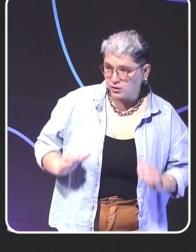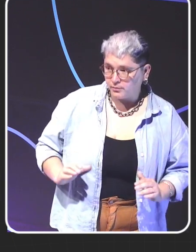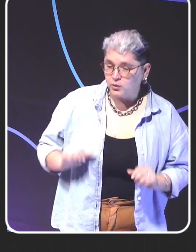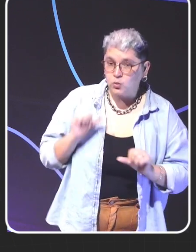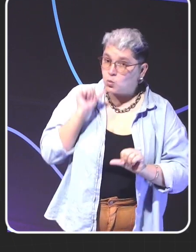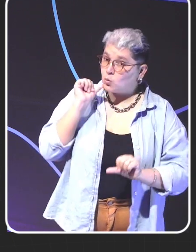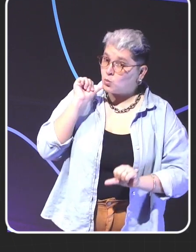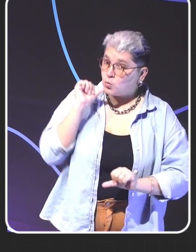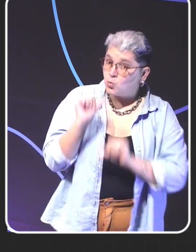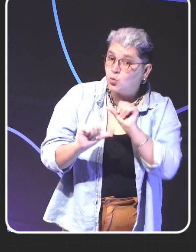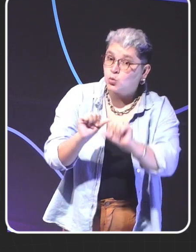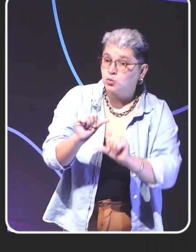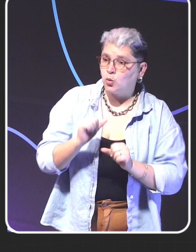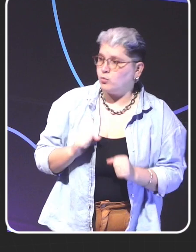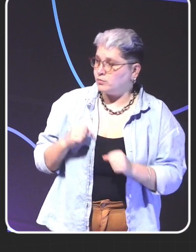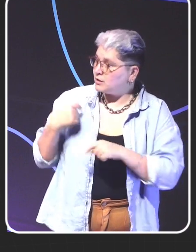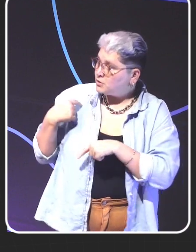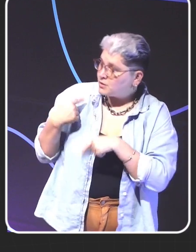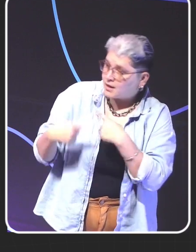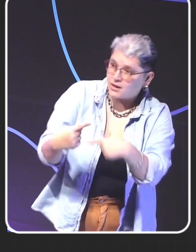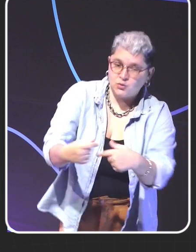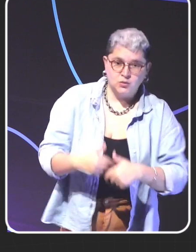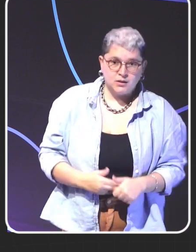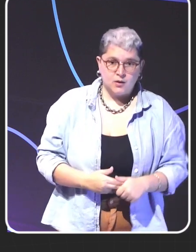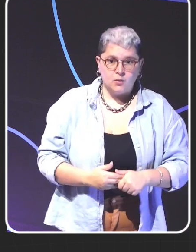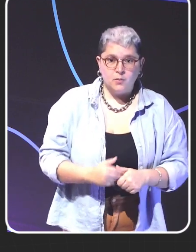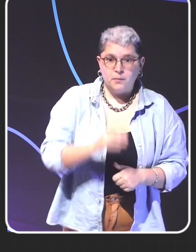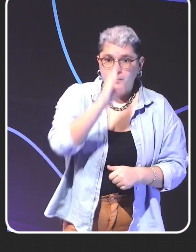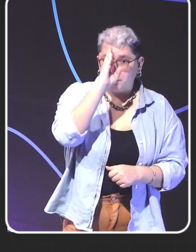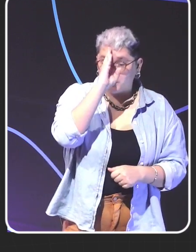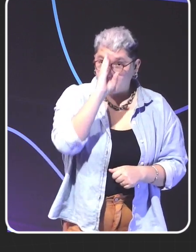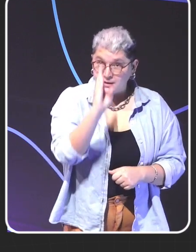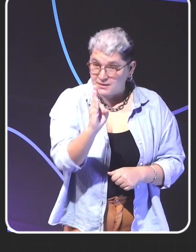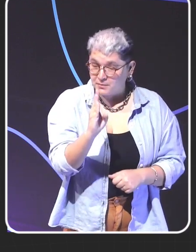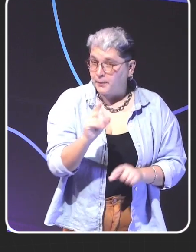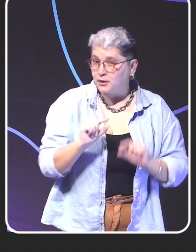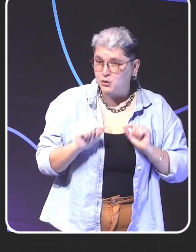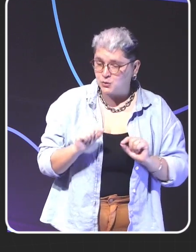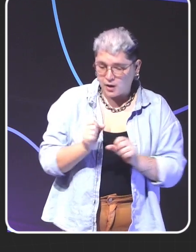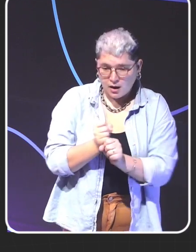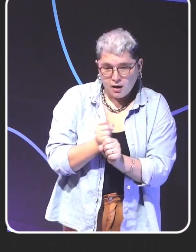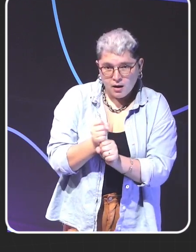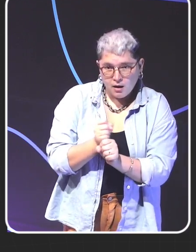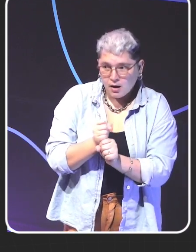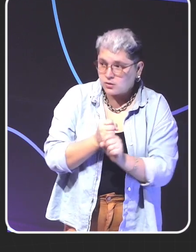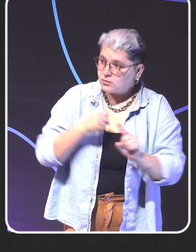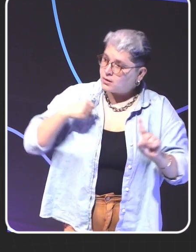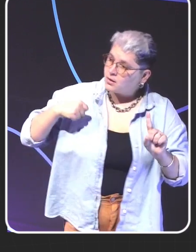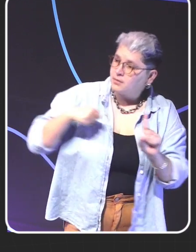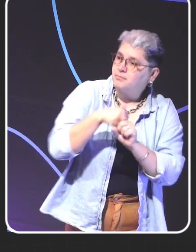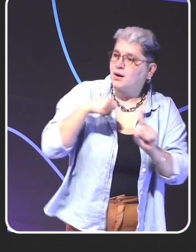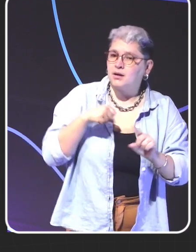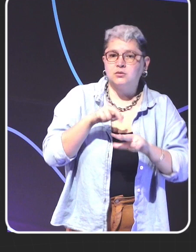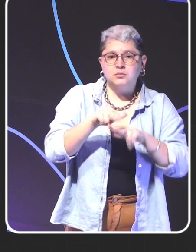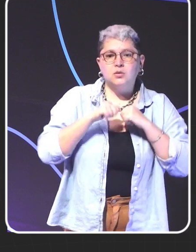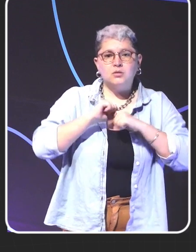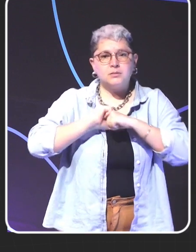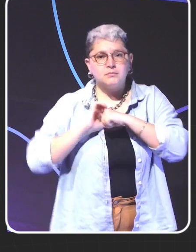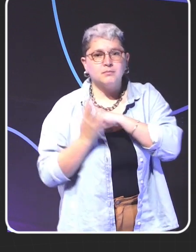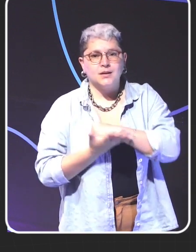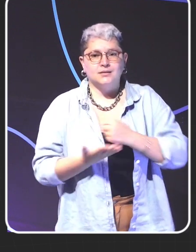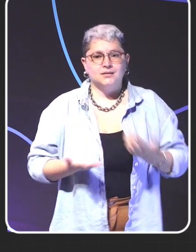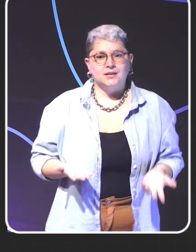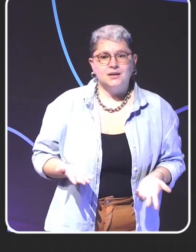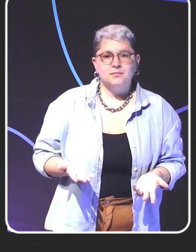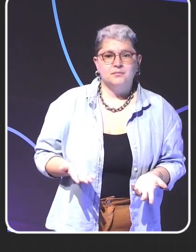mas principalmente impactada nos últimos anos por causa da pandemia, né? Então, a gente